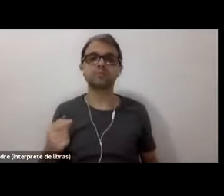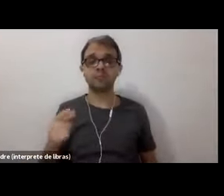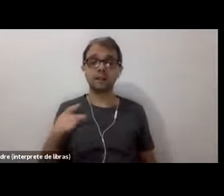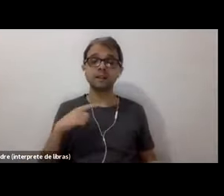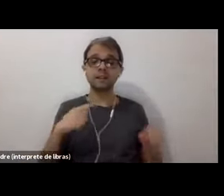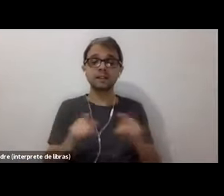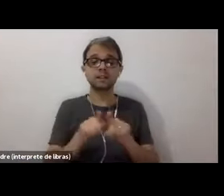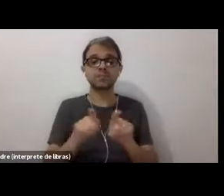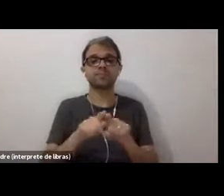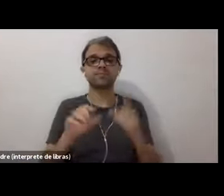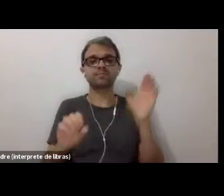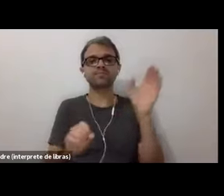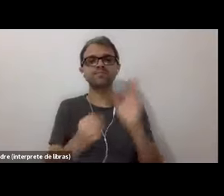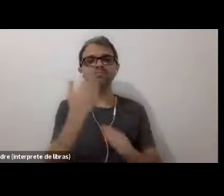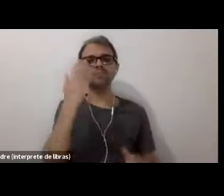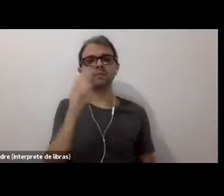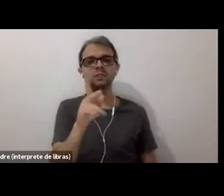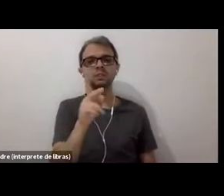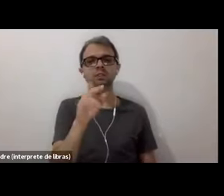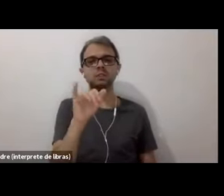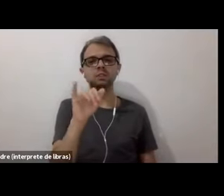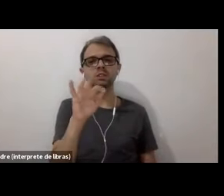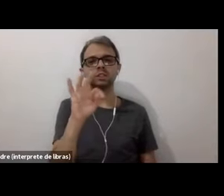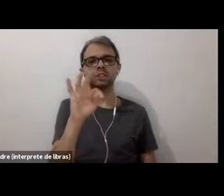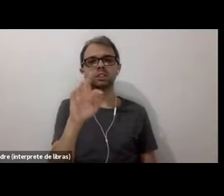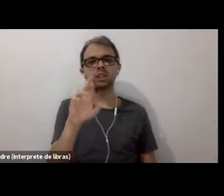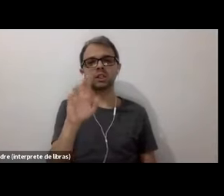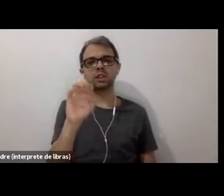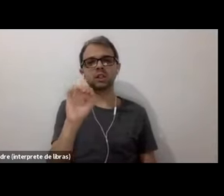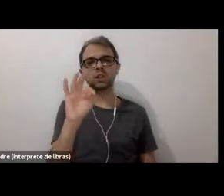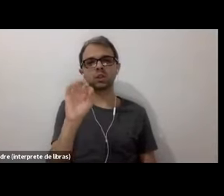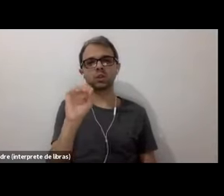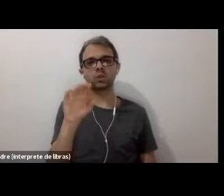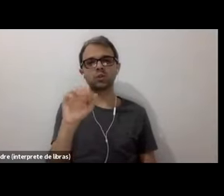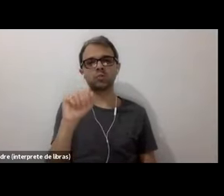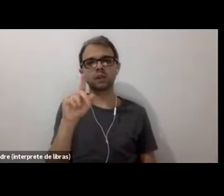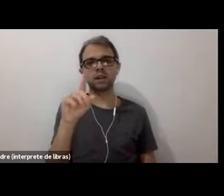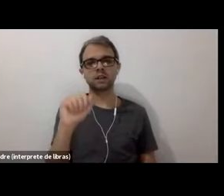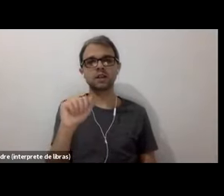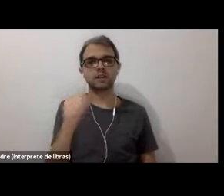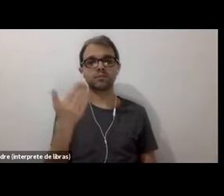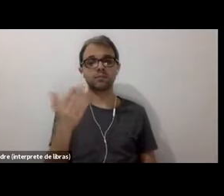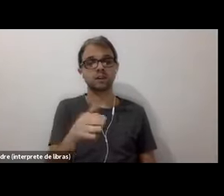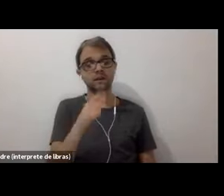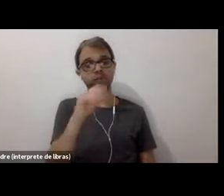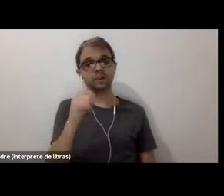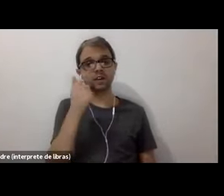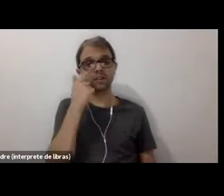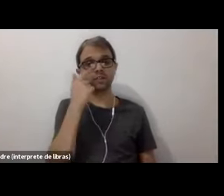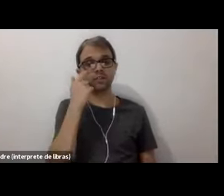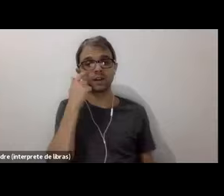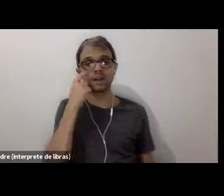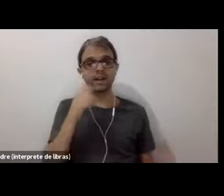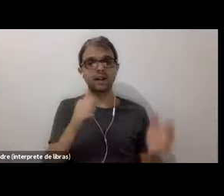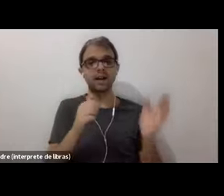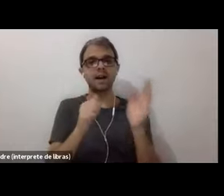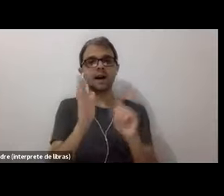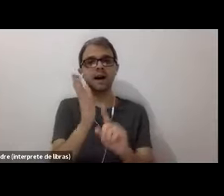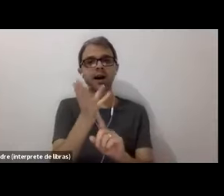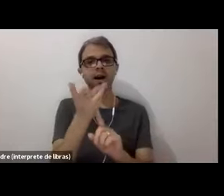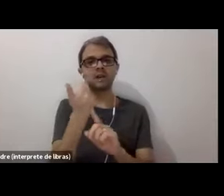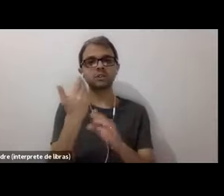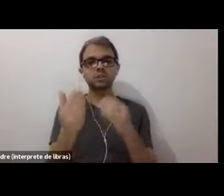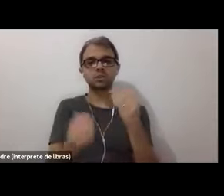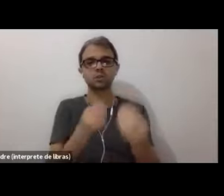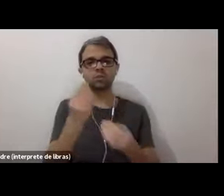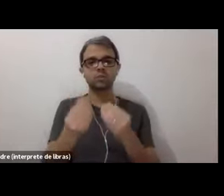pais vão buscar agora em agosto, e a gente vai trabalhar com o viés da arte, então as crianças vão retratar isso numa tela, o que eles estão sentindo nesse